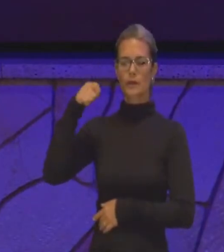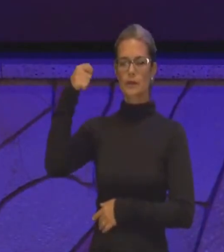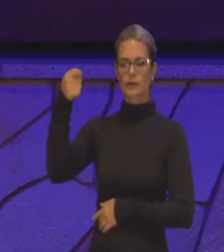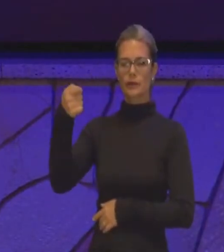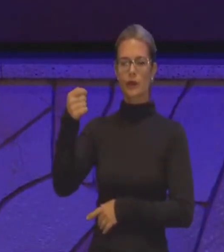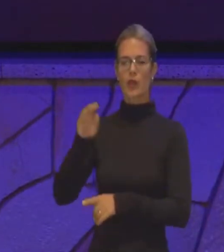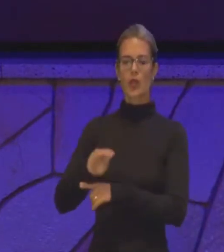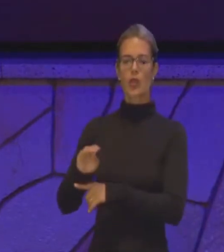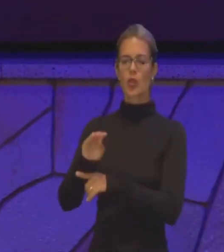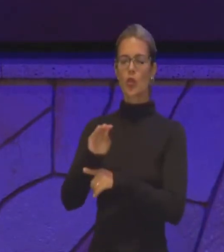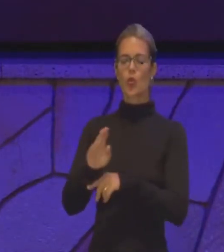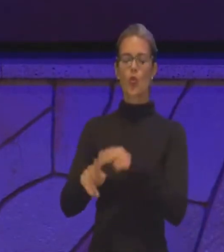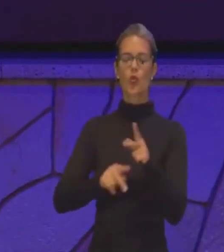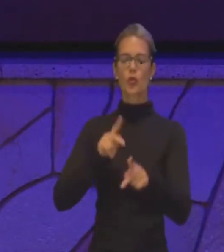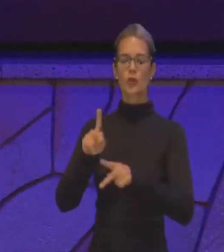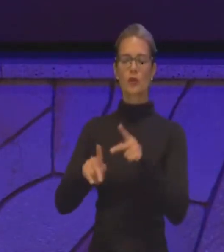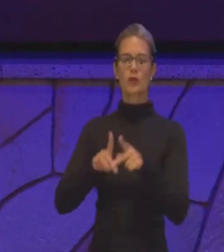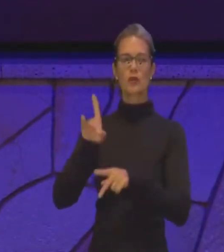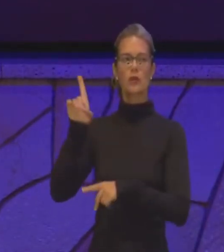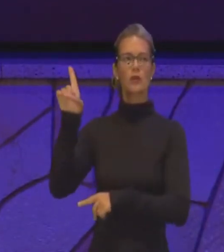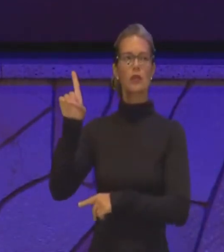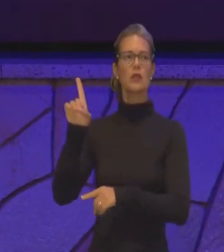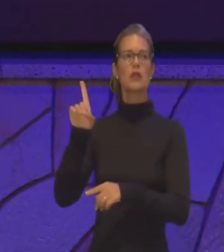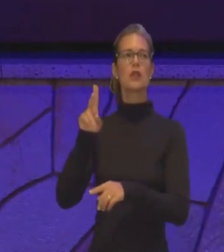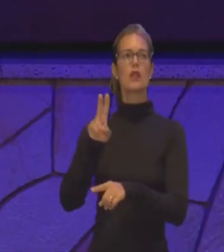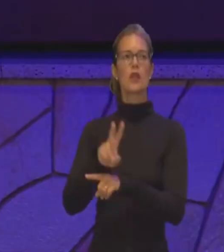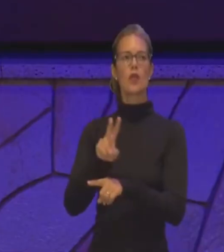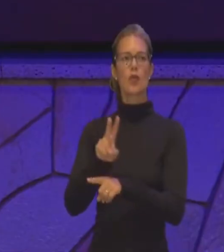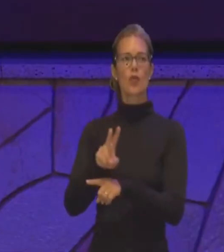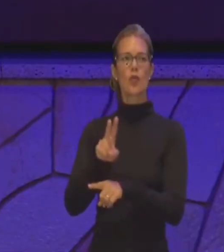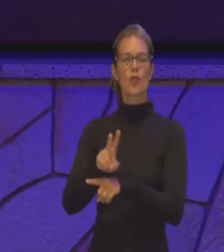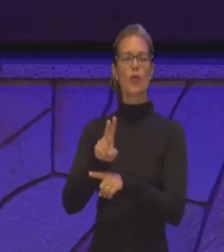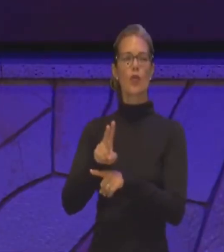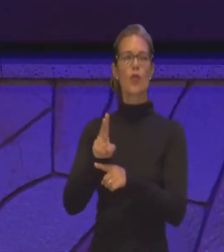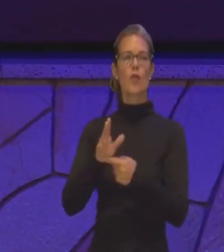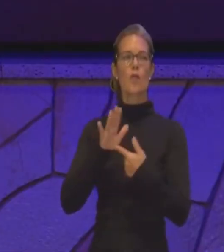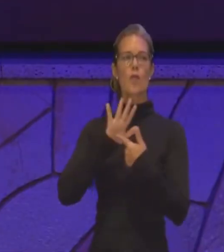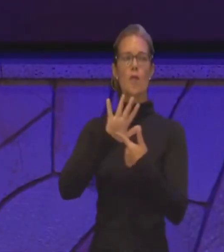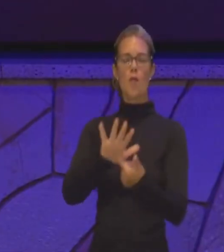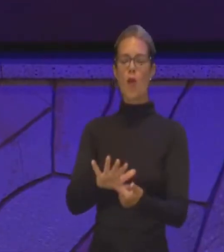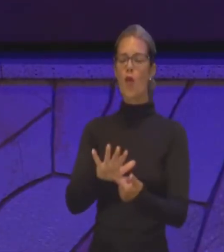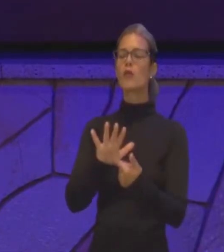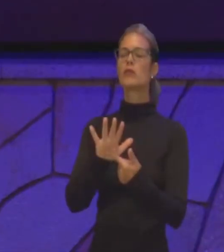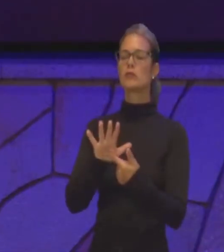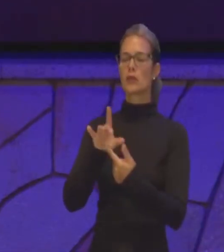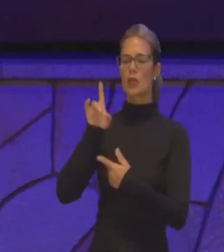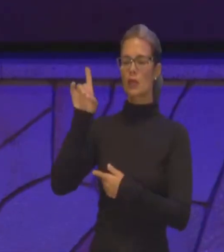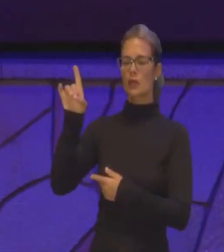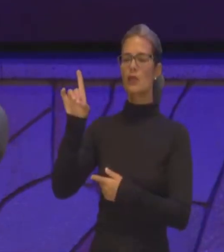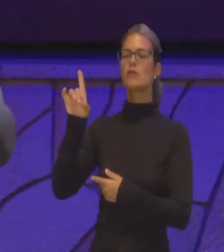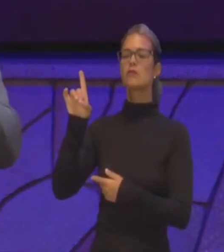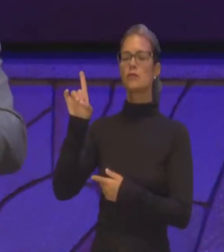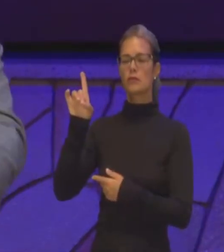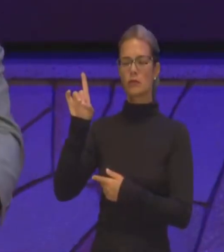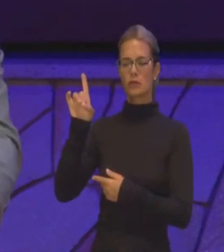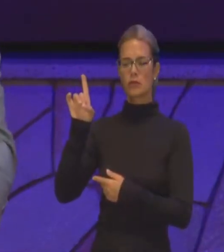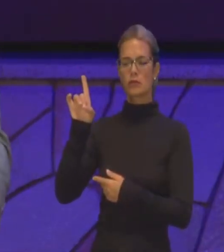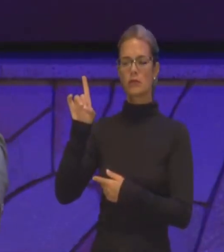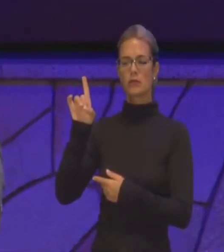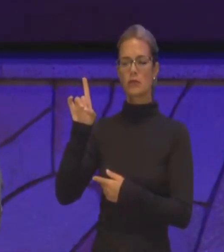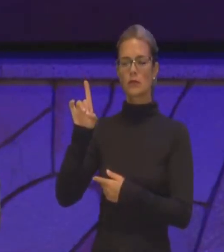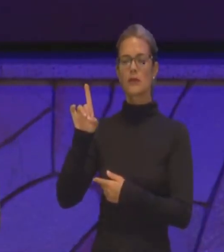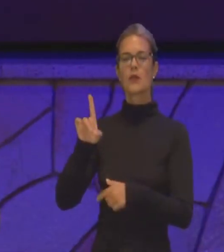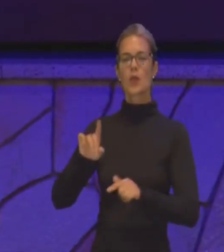do seu povo, Ele guarda, Ele manifesta, Ele mostra, Ele revela, Ele atua.